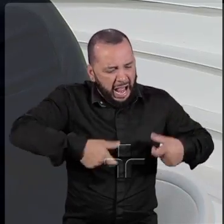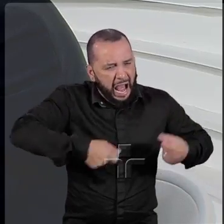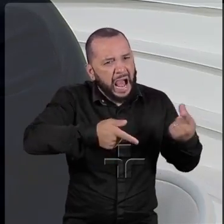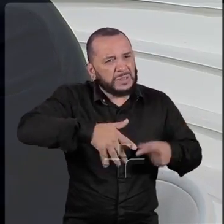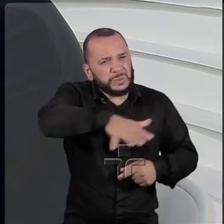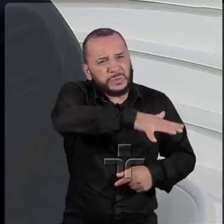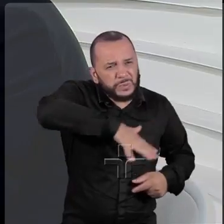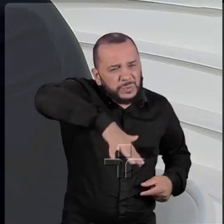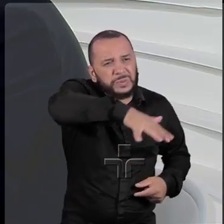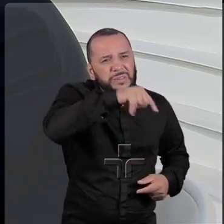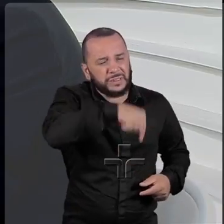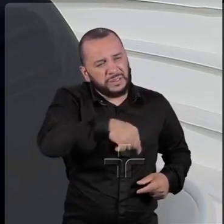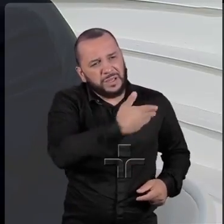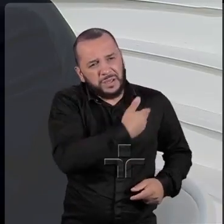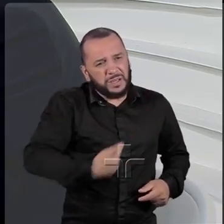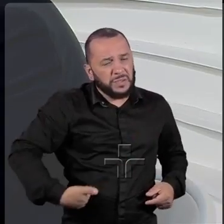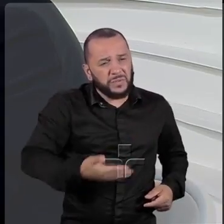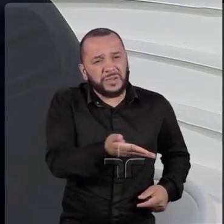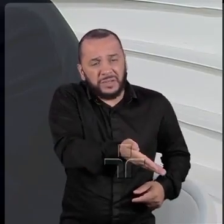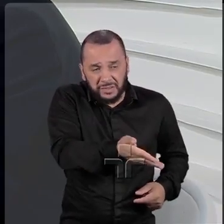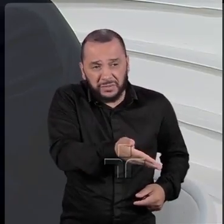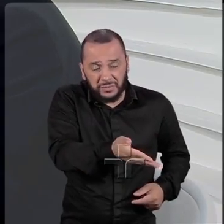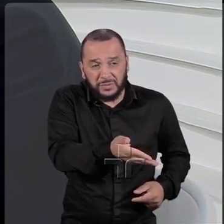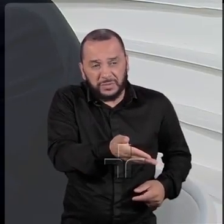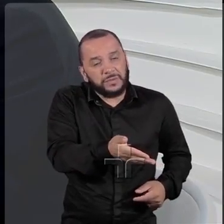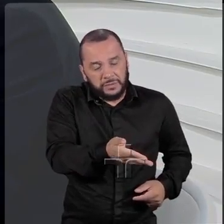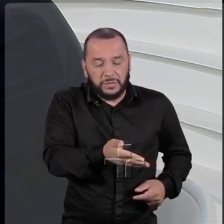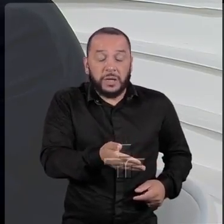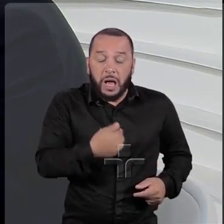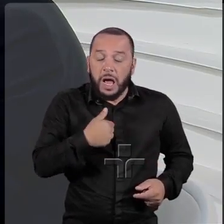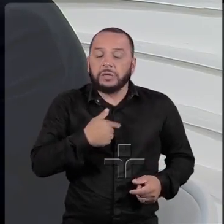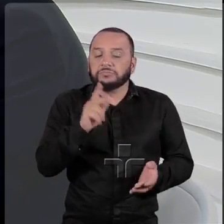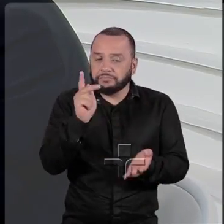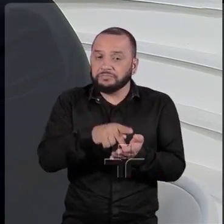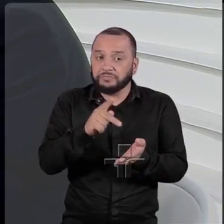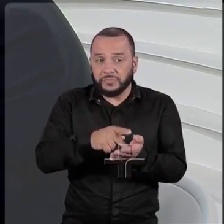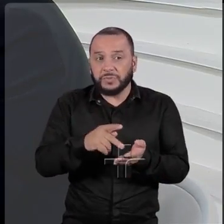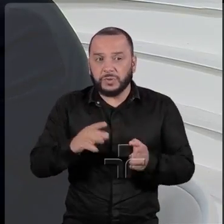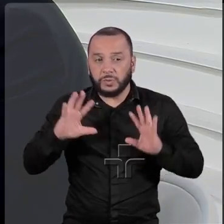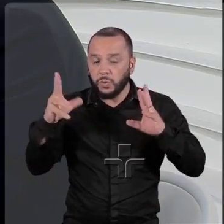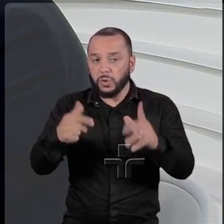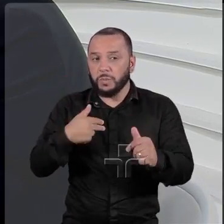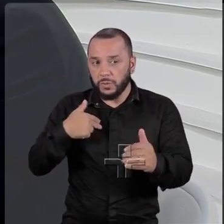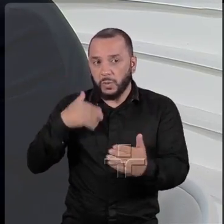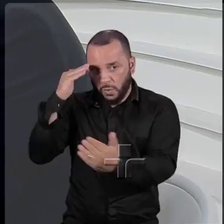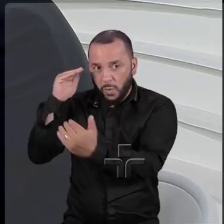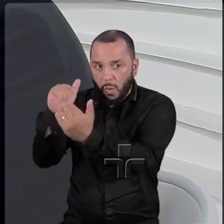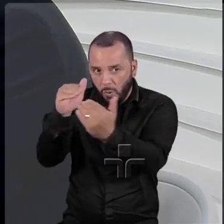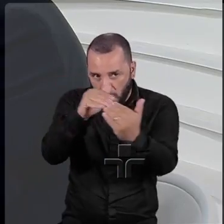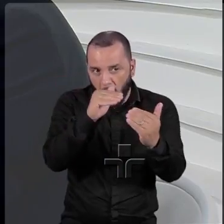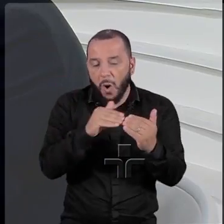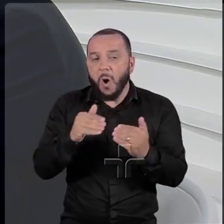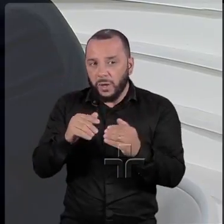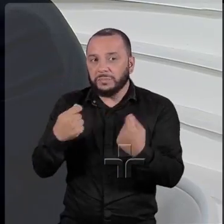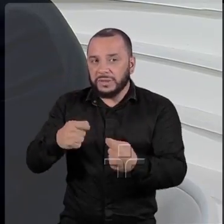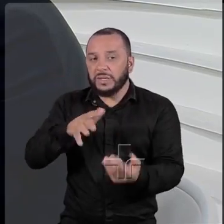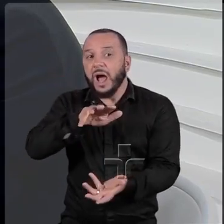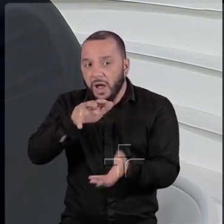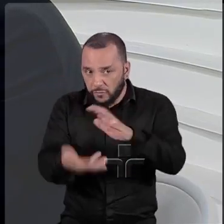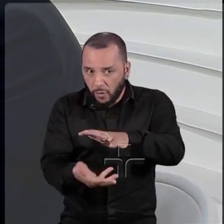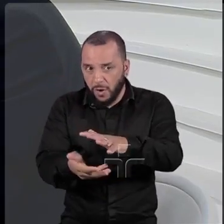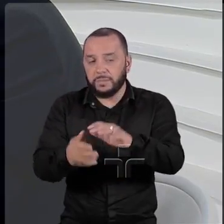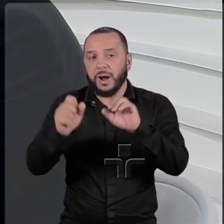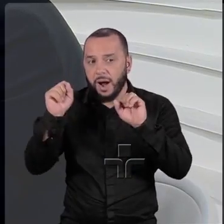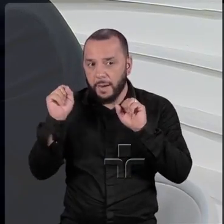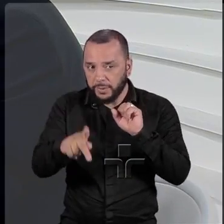insustentável. Aí, claro, a aritmética, a conta vai dizer que realmente, todo mundo está de acordo. Temos que fazer uma reforma para diminuir o rombo.